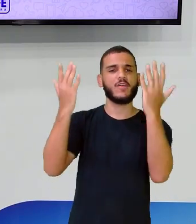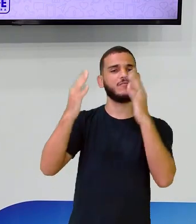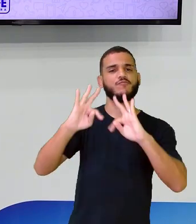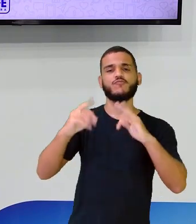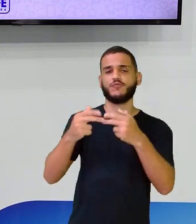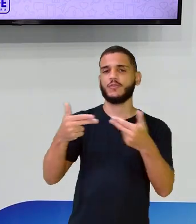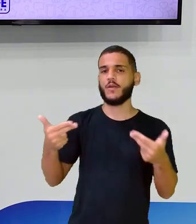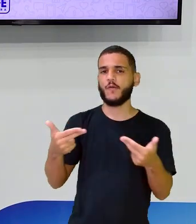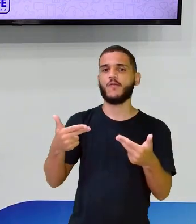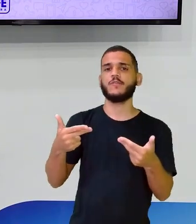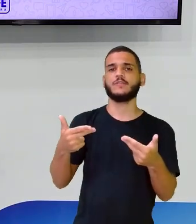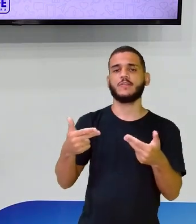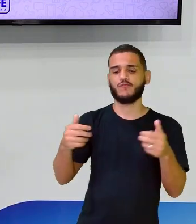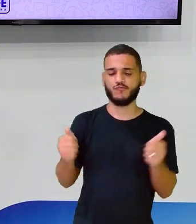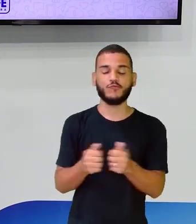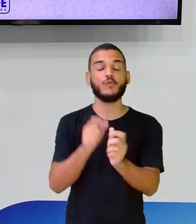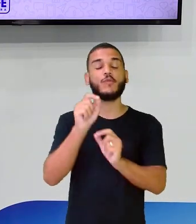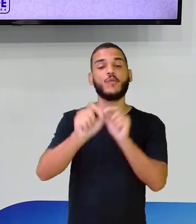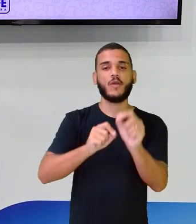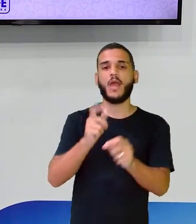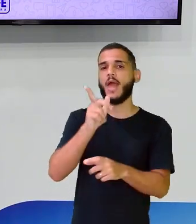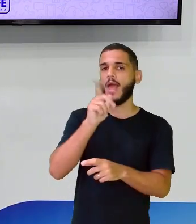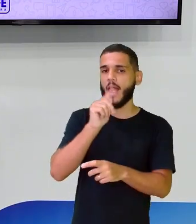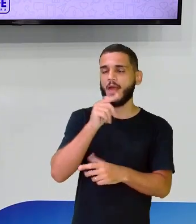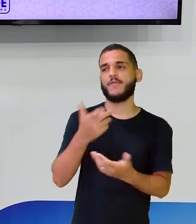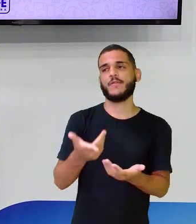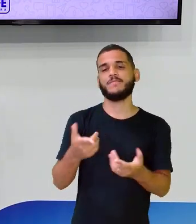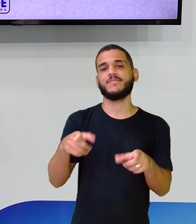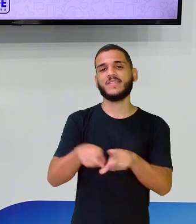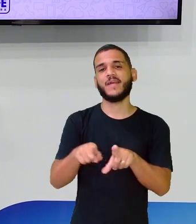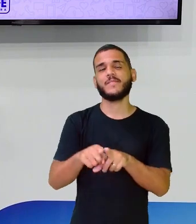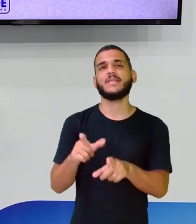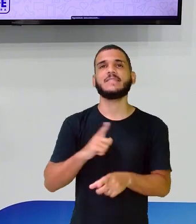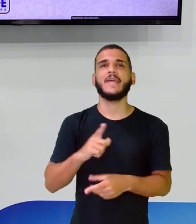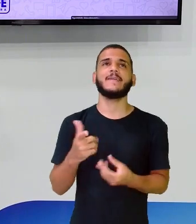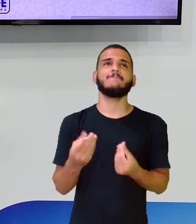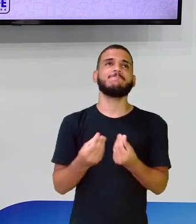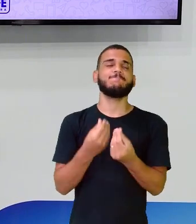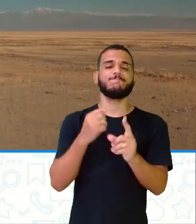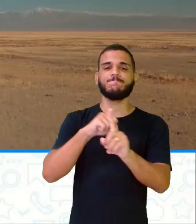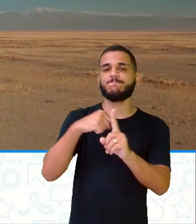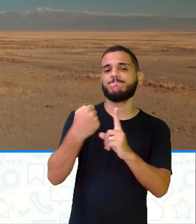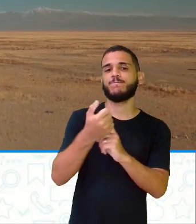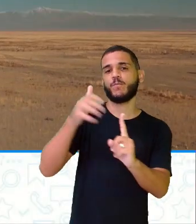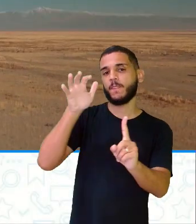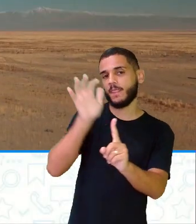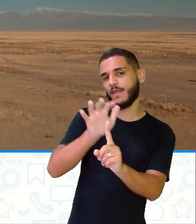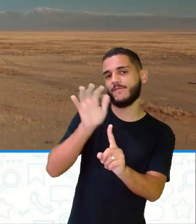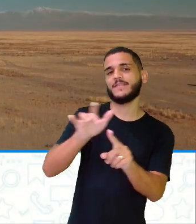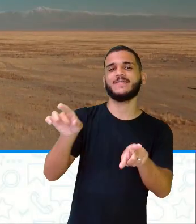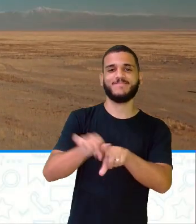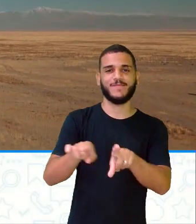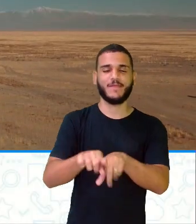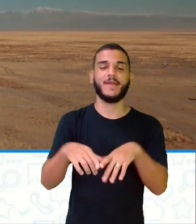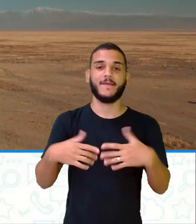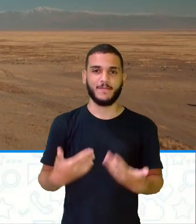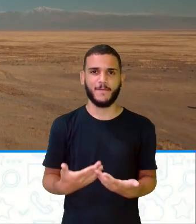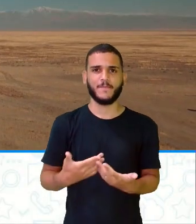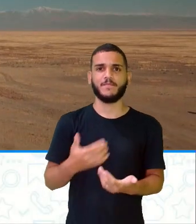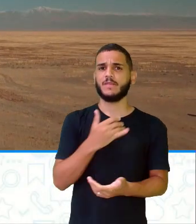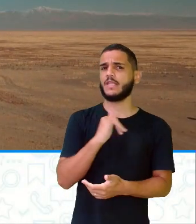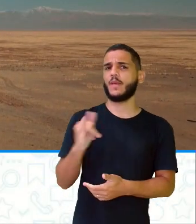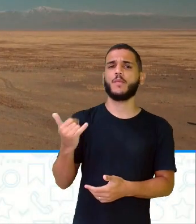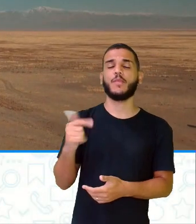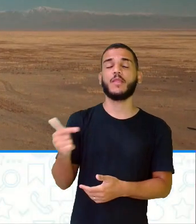Tudo envolto da água, gente. A água também mexe muito com a nossa sociedade, tá certo? Sem a água, como